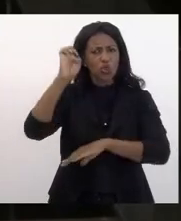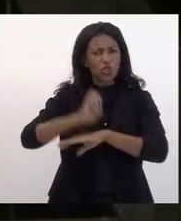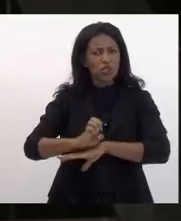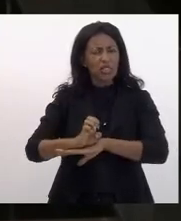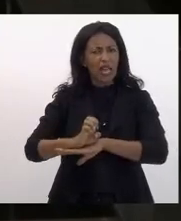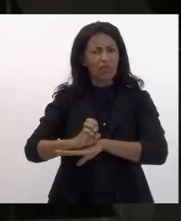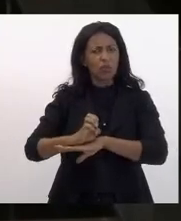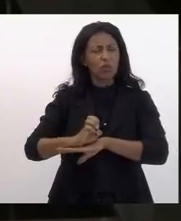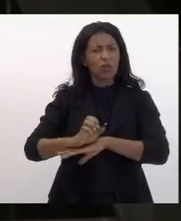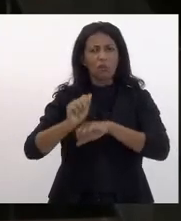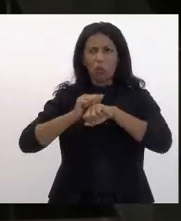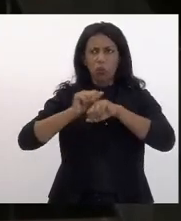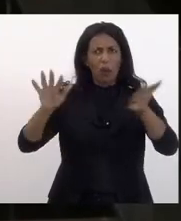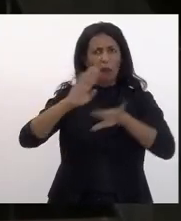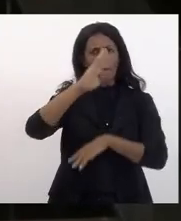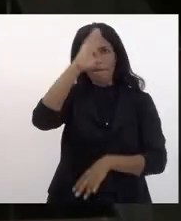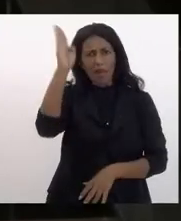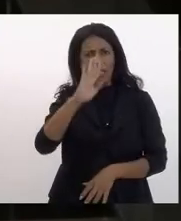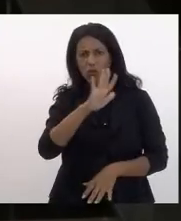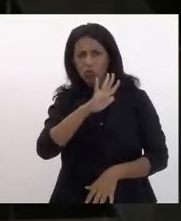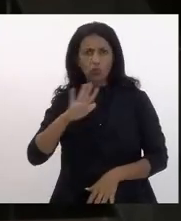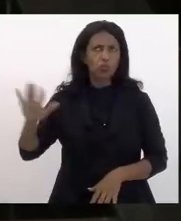do Brasil.